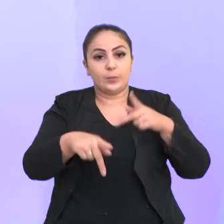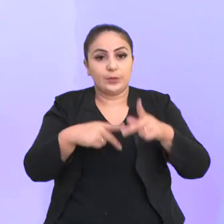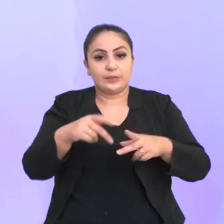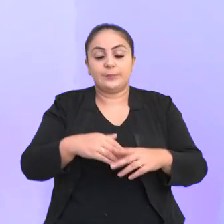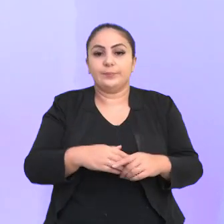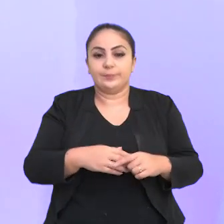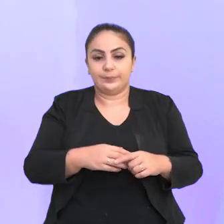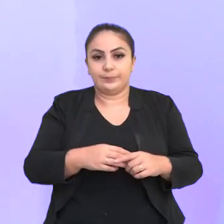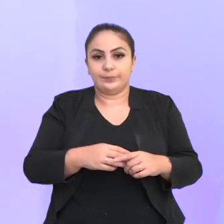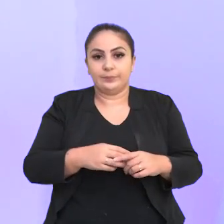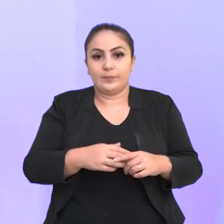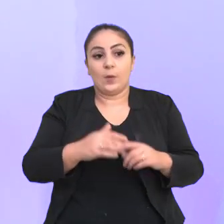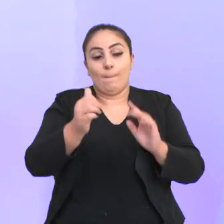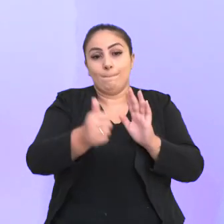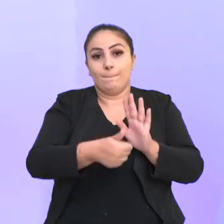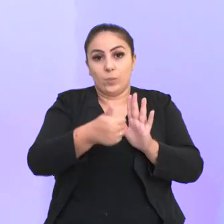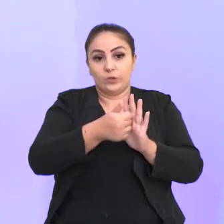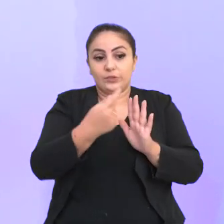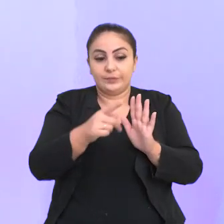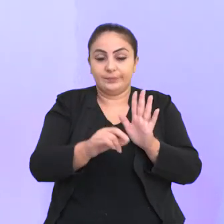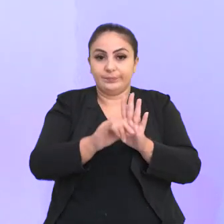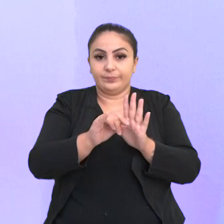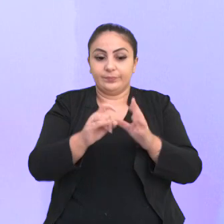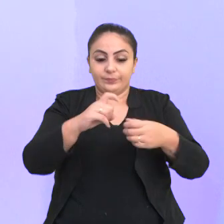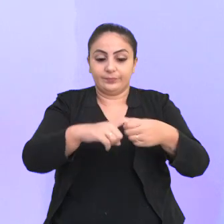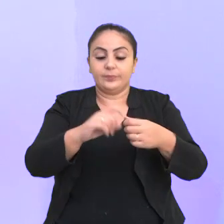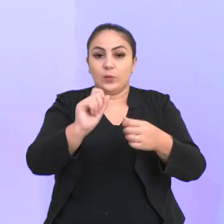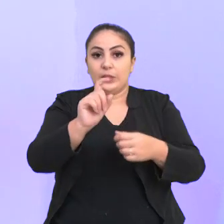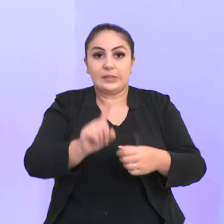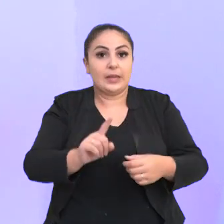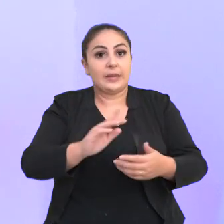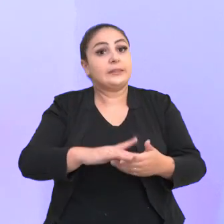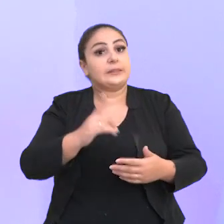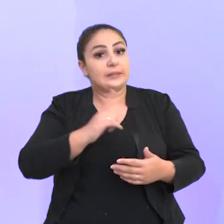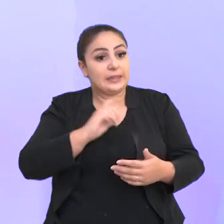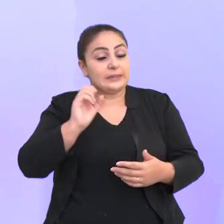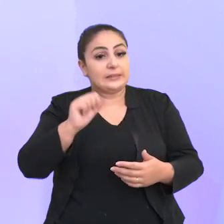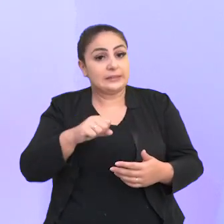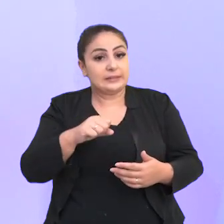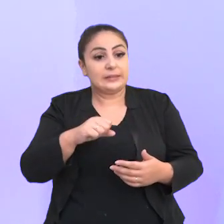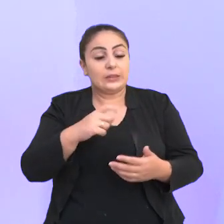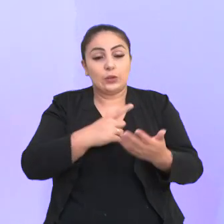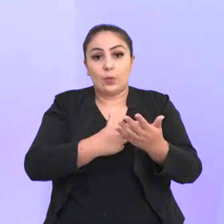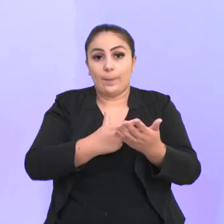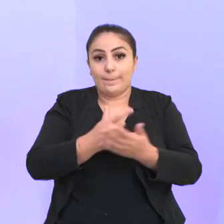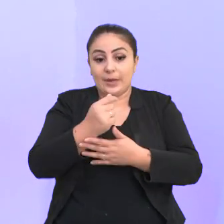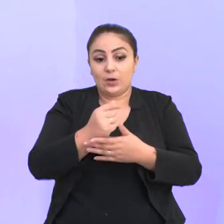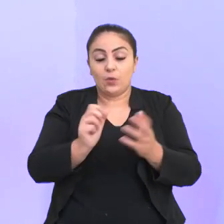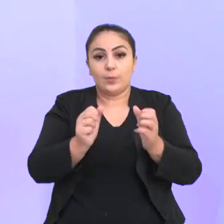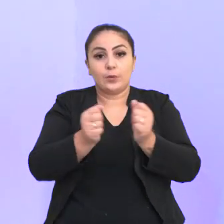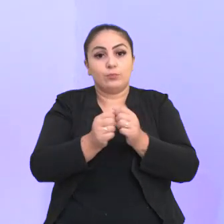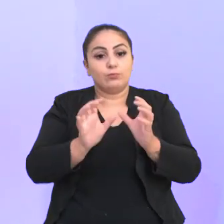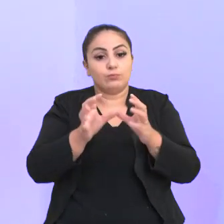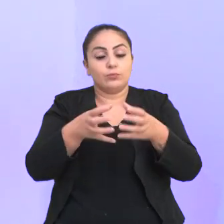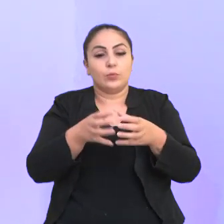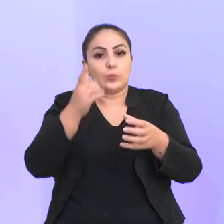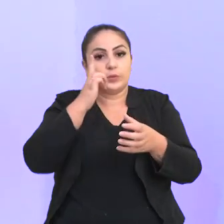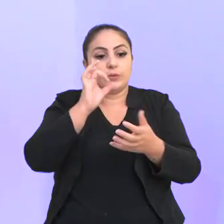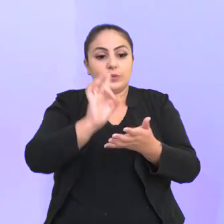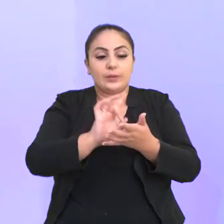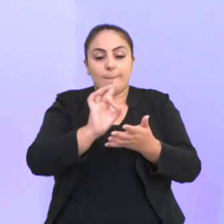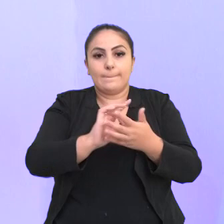nossa população. O positivo desse consórcio é que haverá uma compra